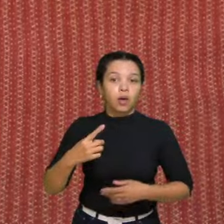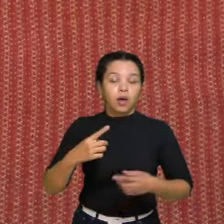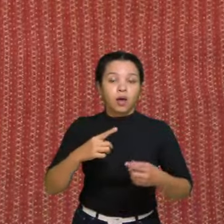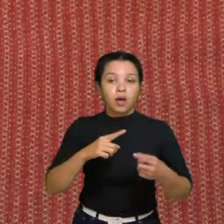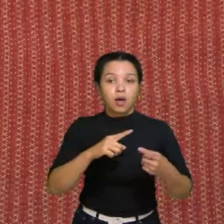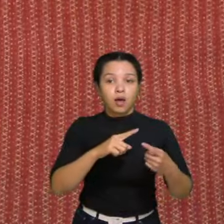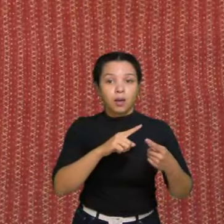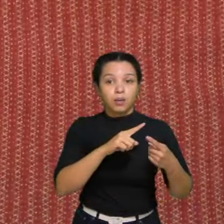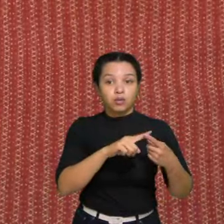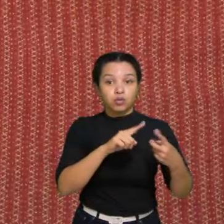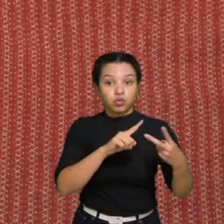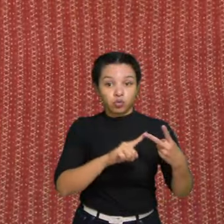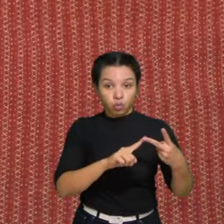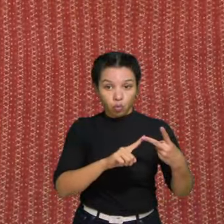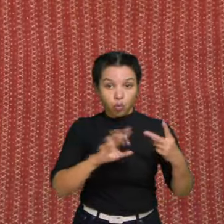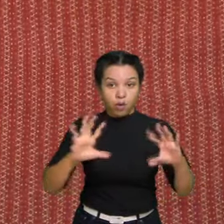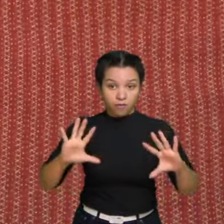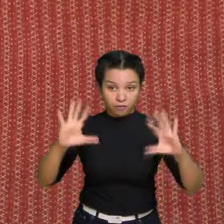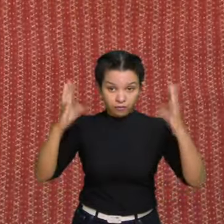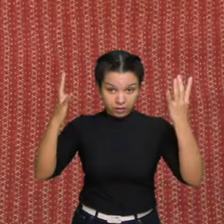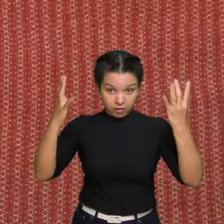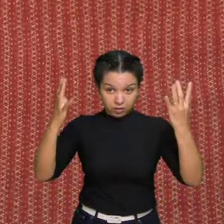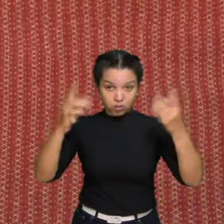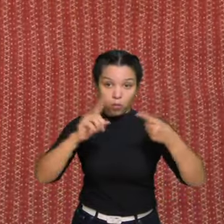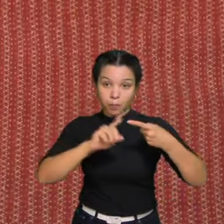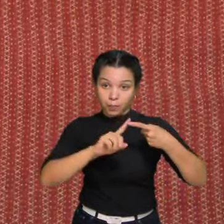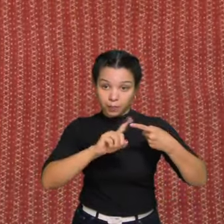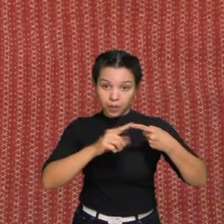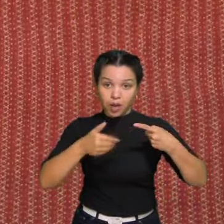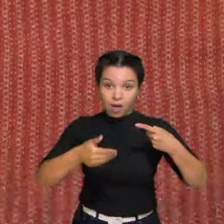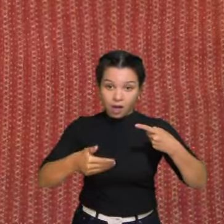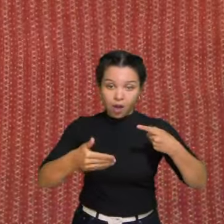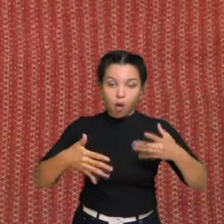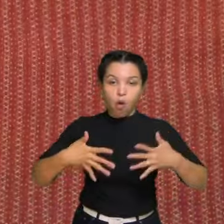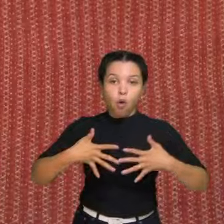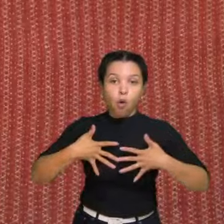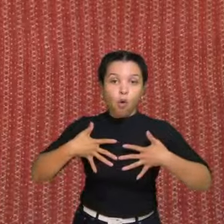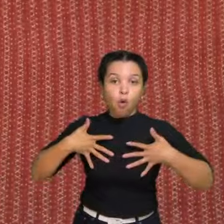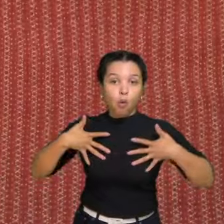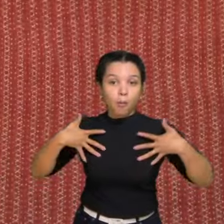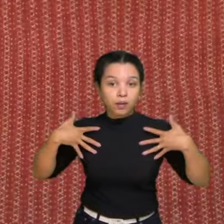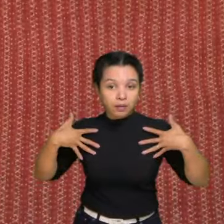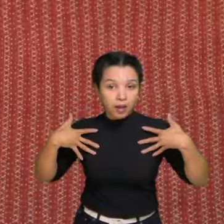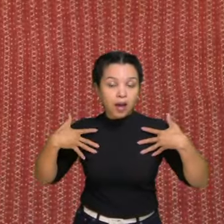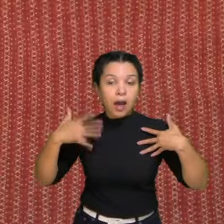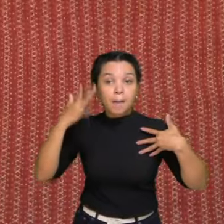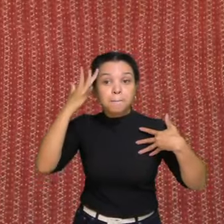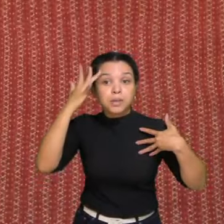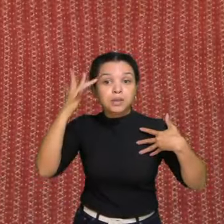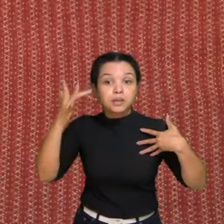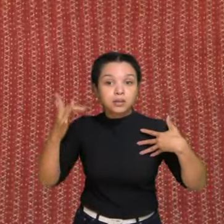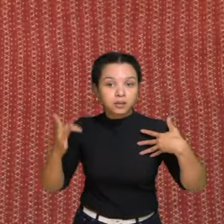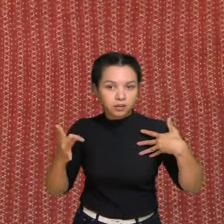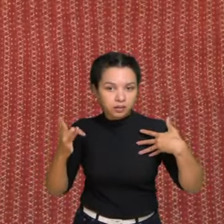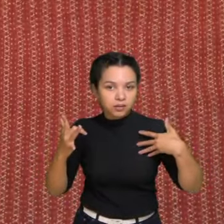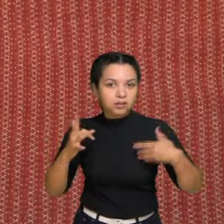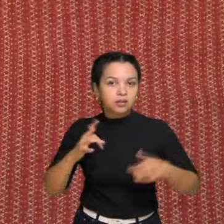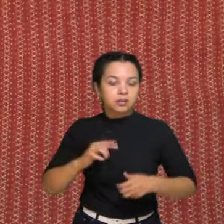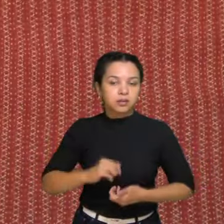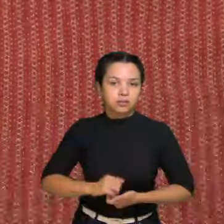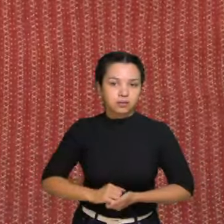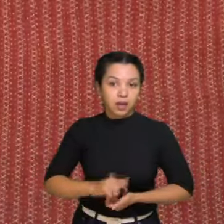O primeiro evento, senhor presidente, trata-se da homenagem que estaremos fazendo na sessão de amanhã ao